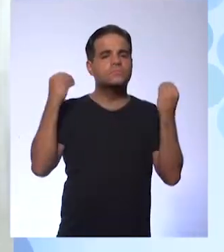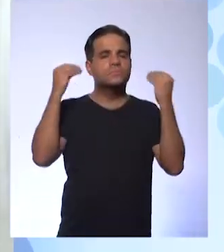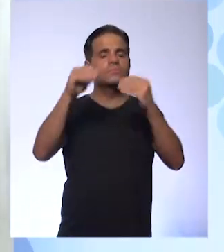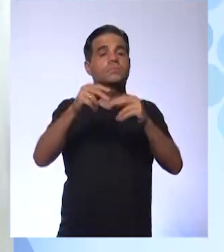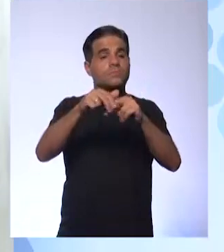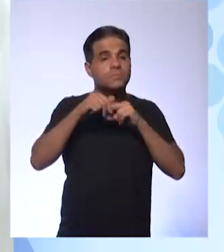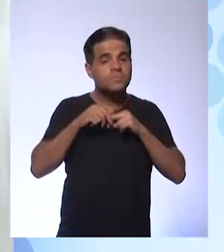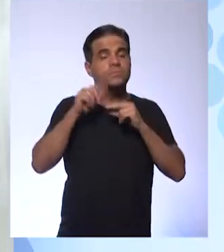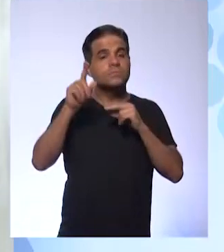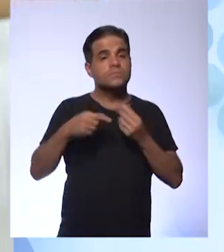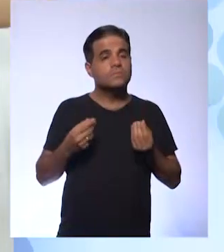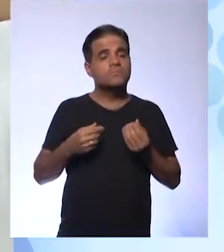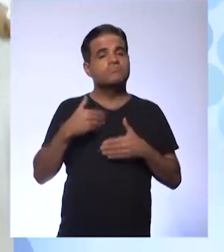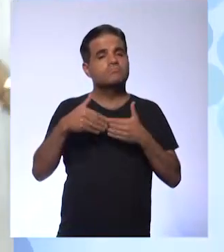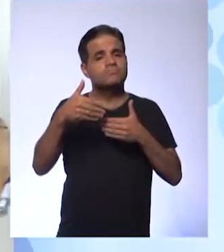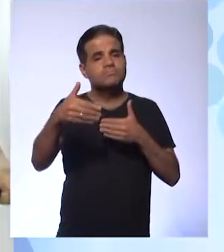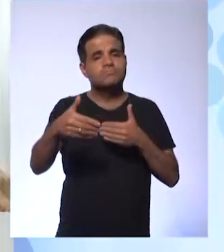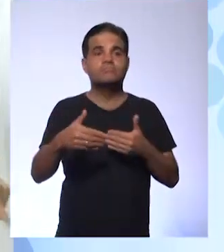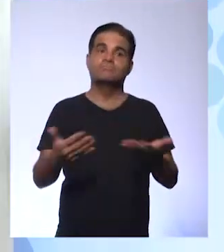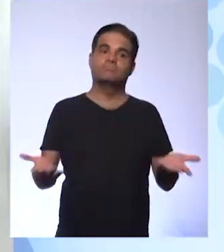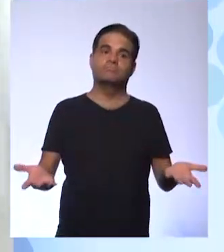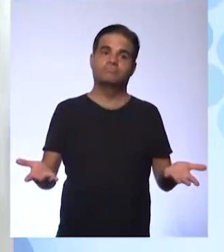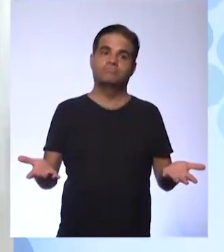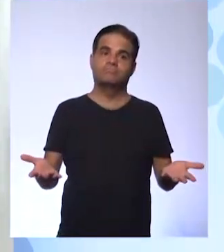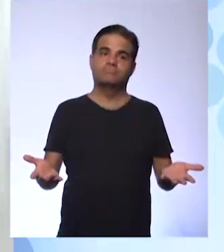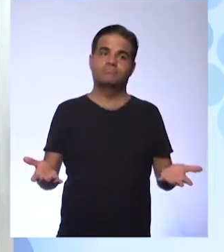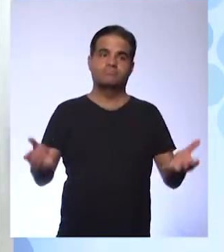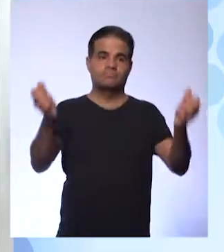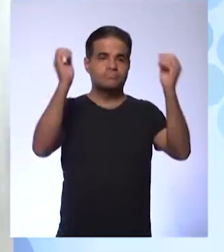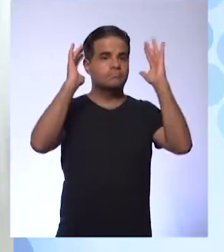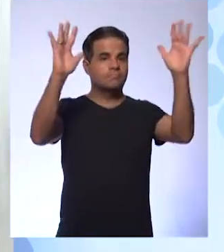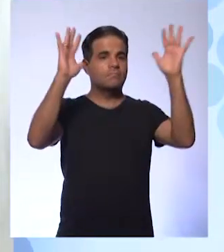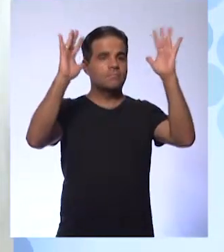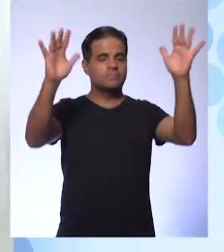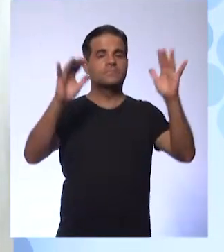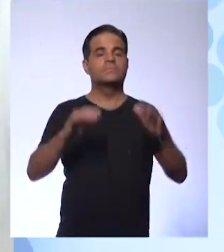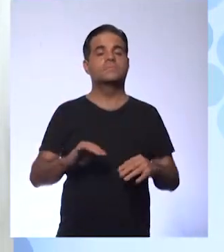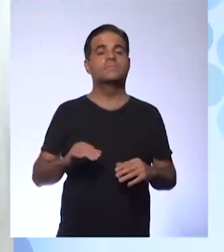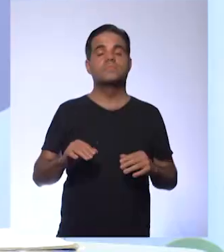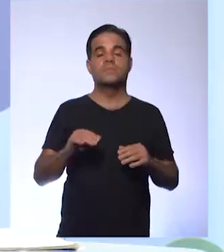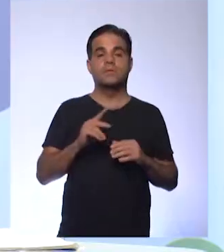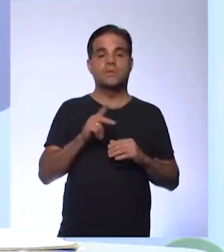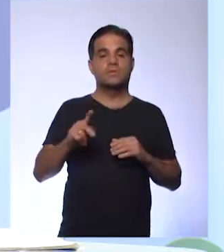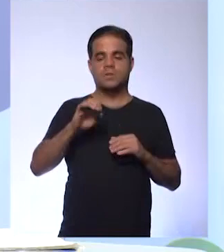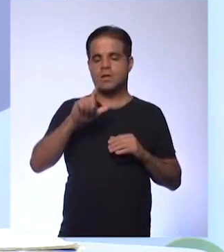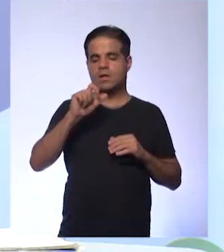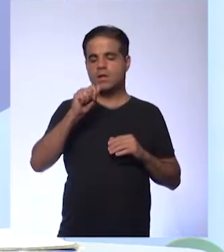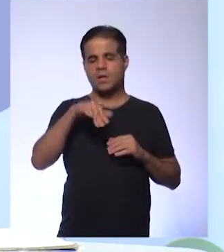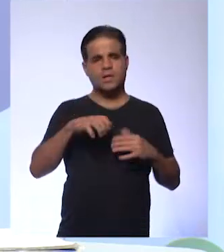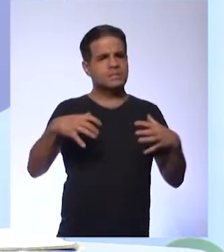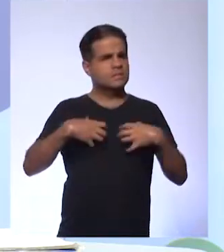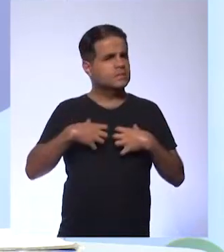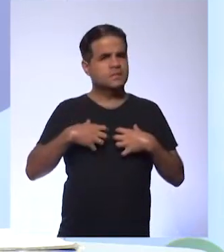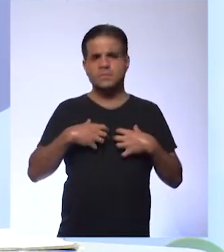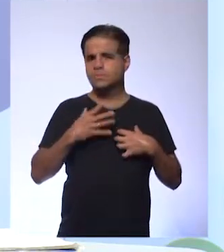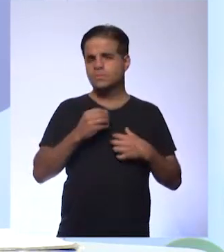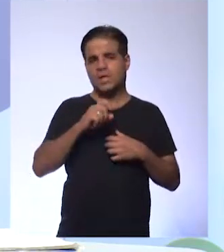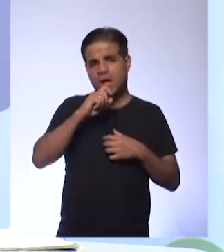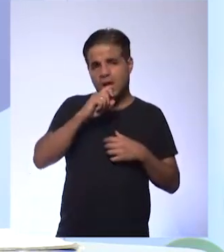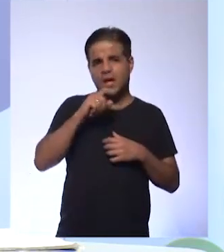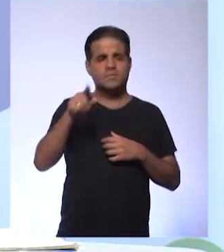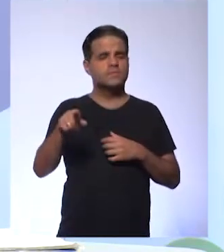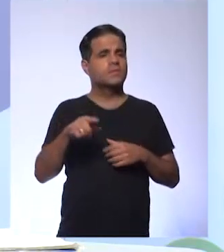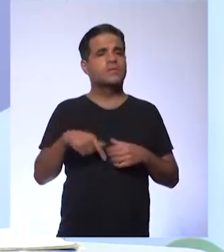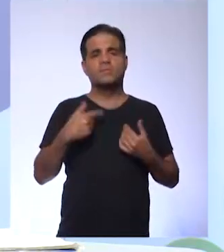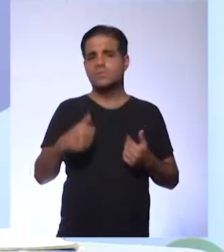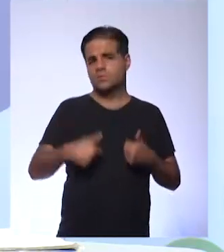aí o por isso daria inconclusiva. Gente, acabei de pegar A aquele Proelaine quadro. colocou, sempre senti muito ciúme de você, de modo